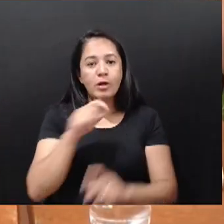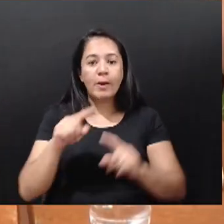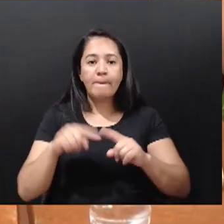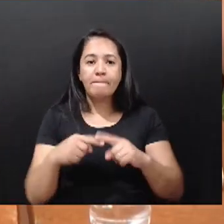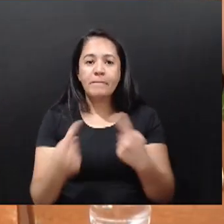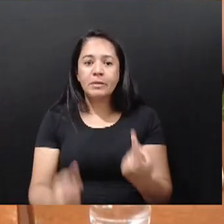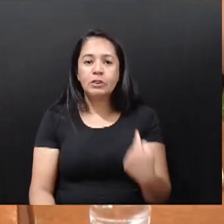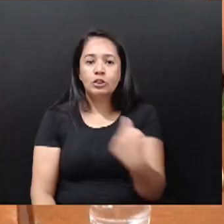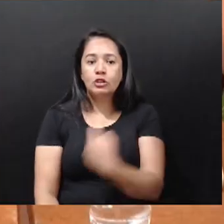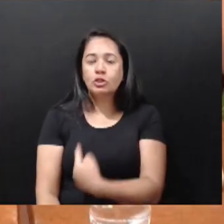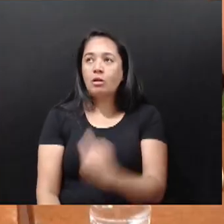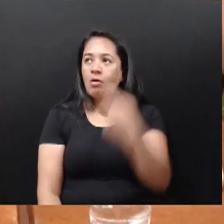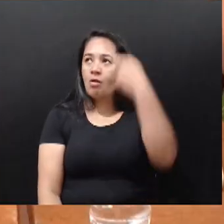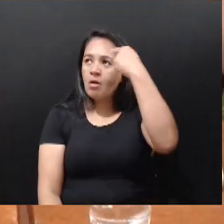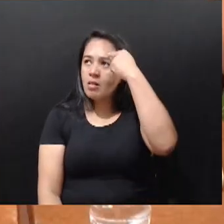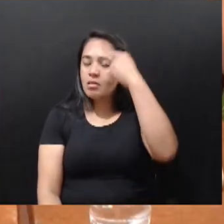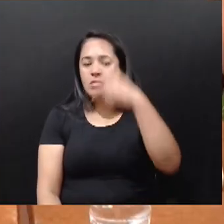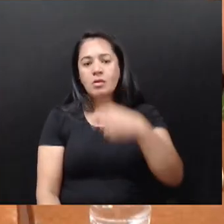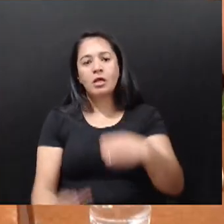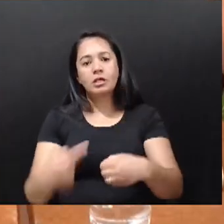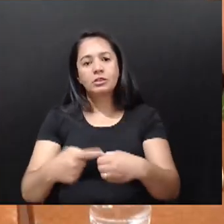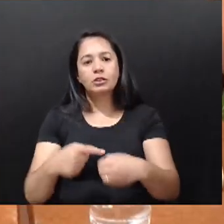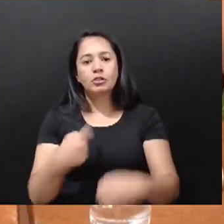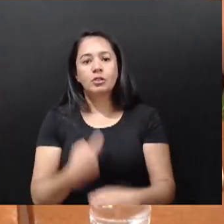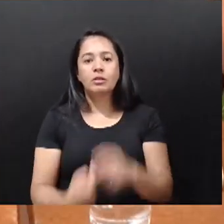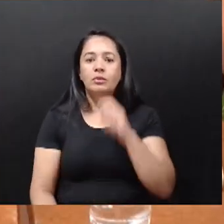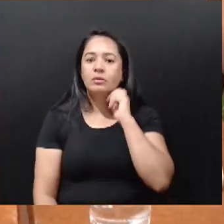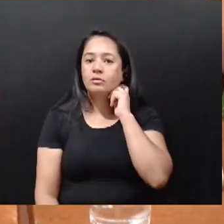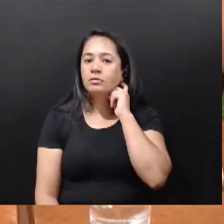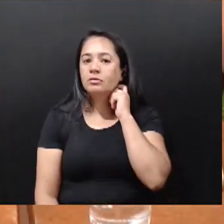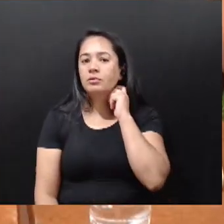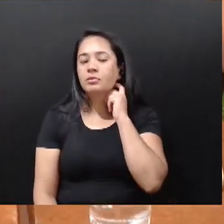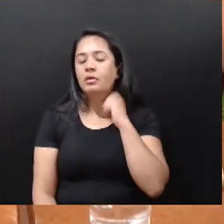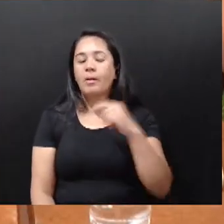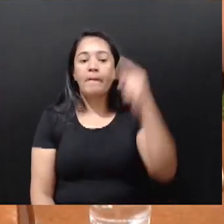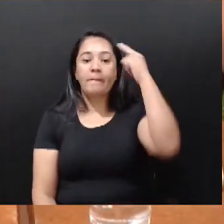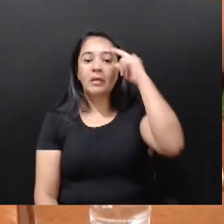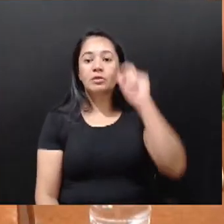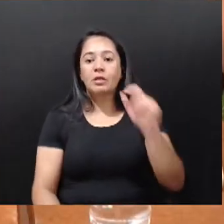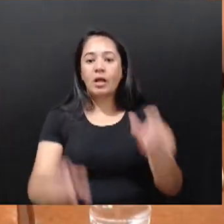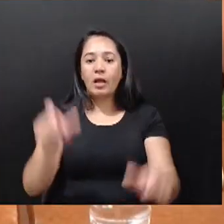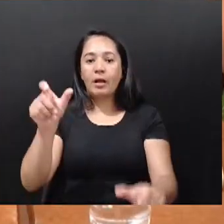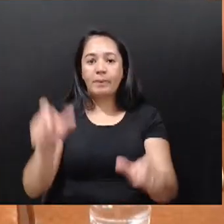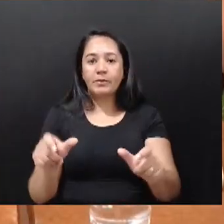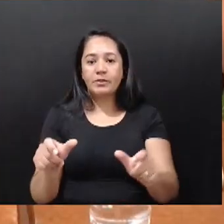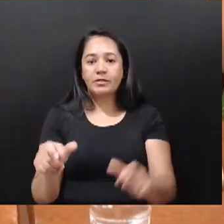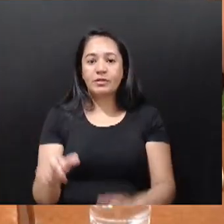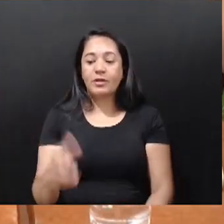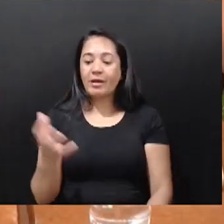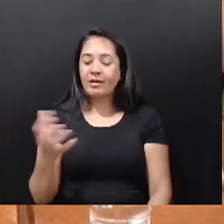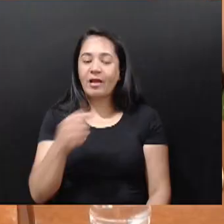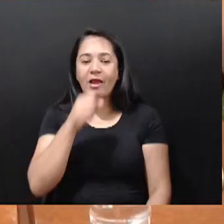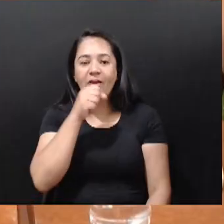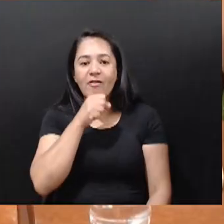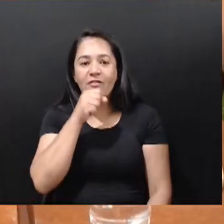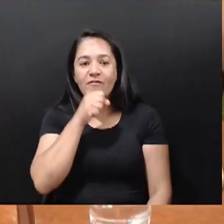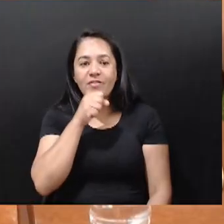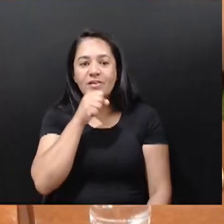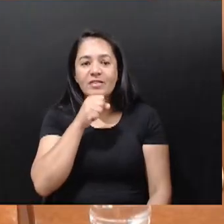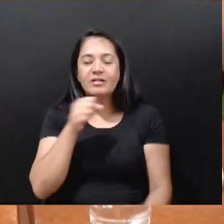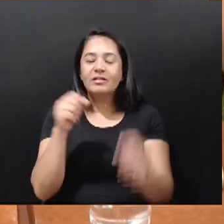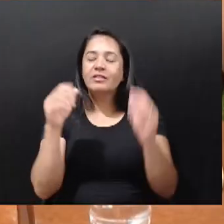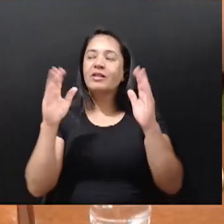na cidade, a gente pensa no bem viver de quem quer envelhecer com tranquilidade, a gente vê